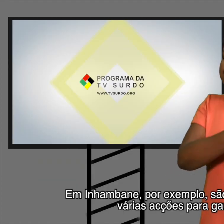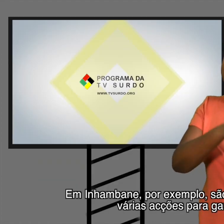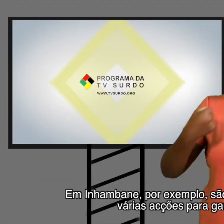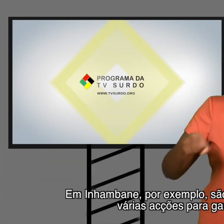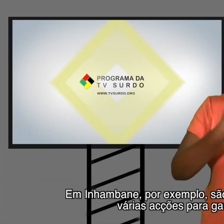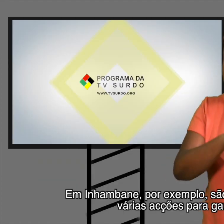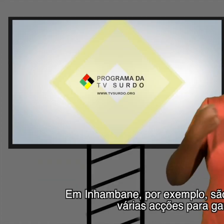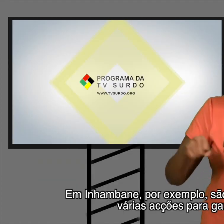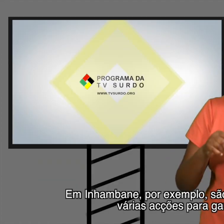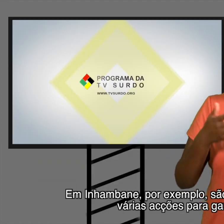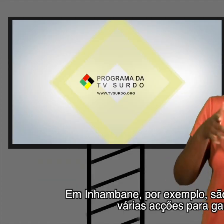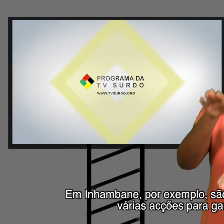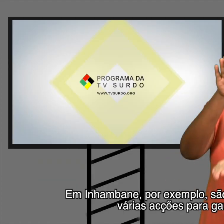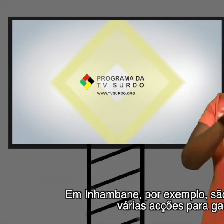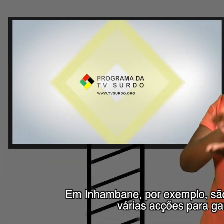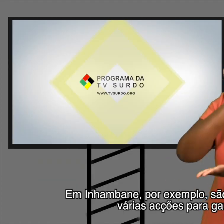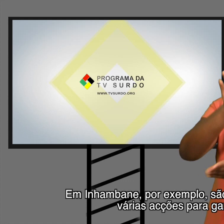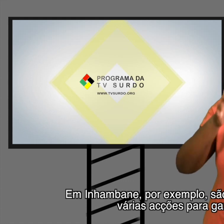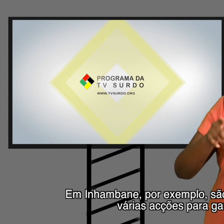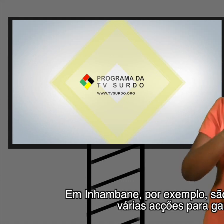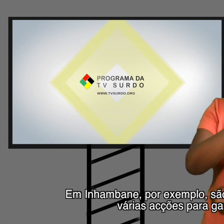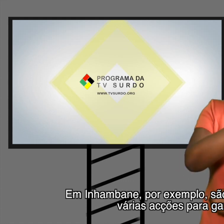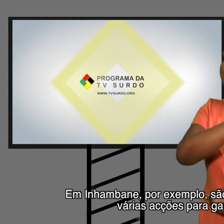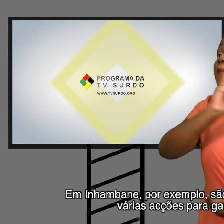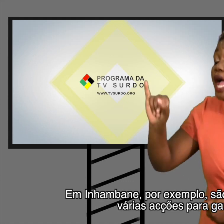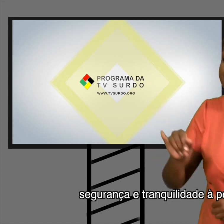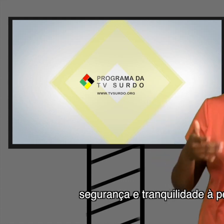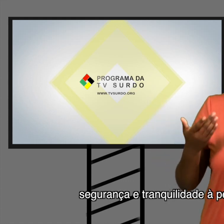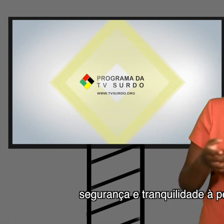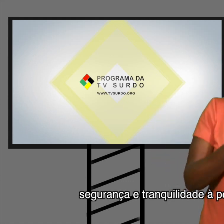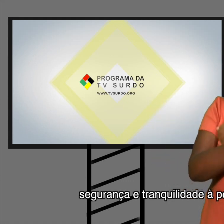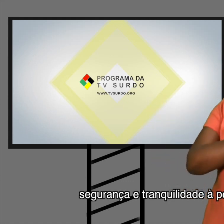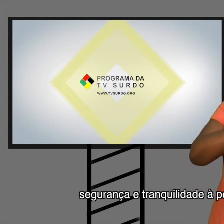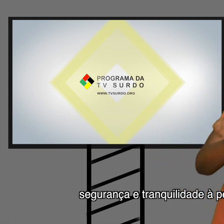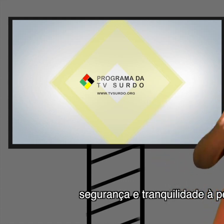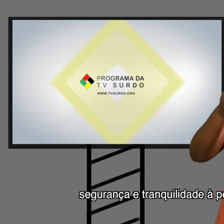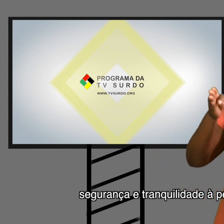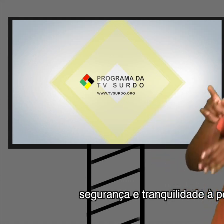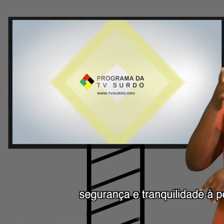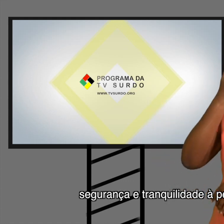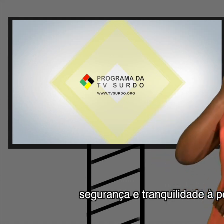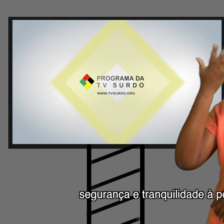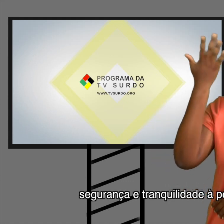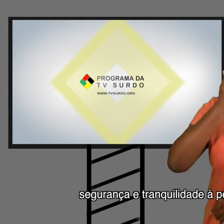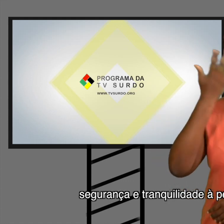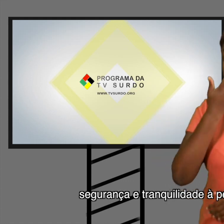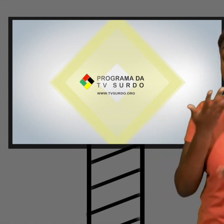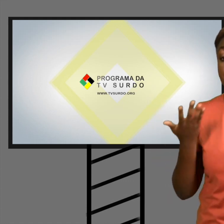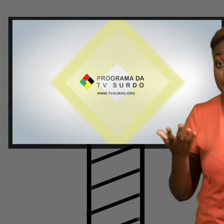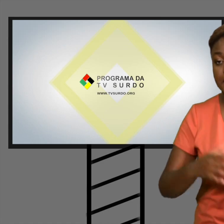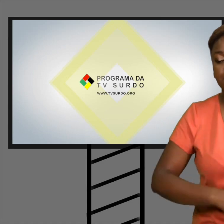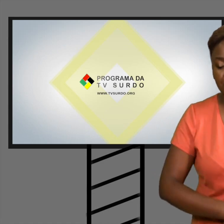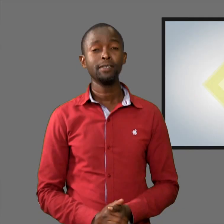Em Inhambane, por exemplo, são desenvolvidas várias ações para garantir segurança e tranquilidade à pessoa albina.